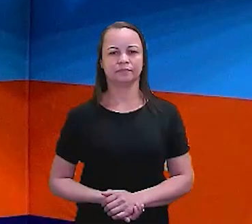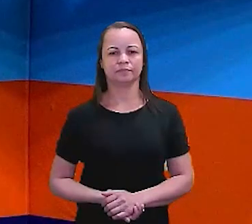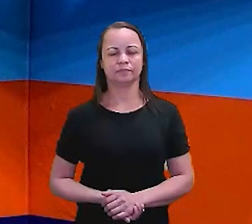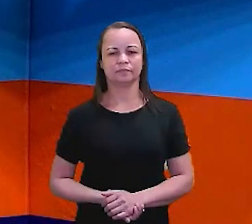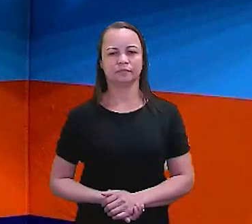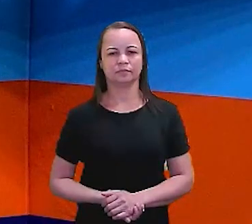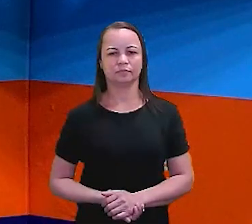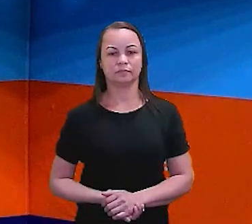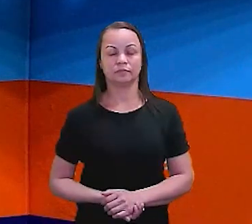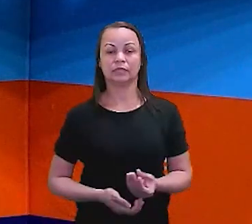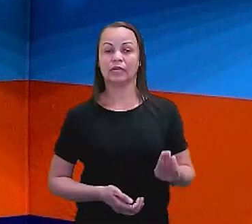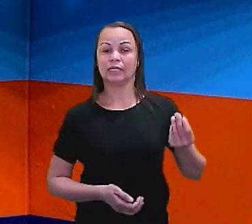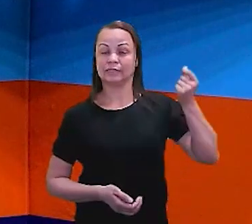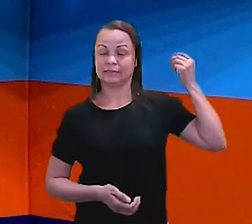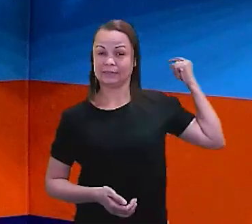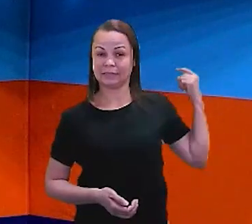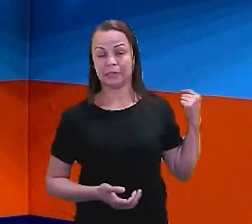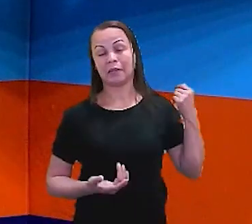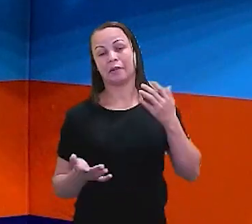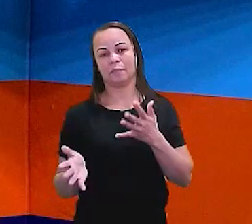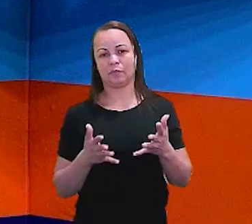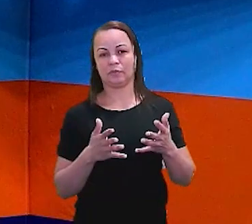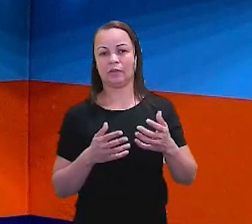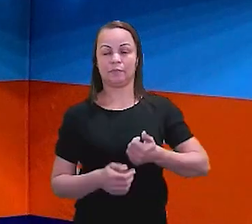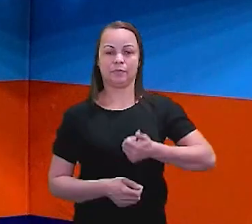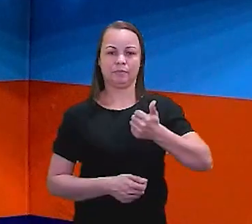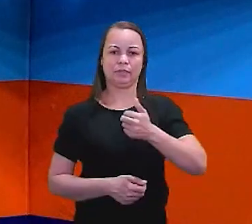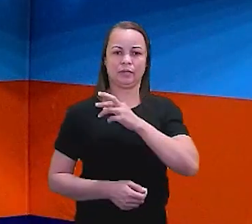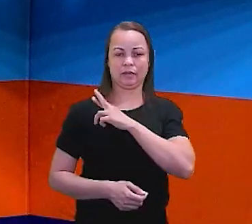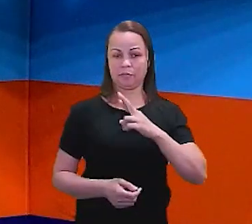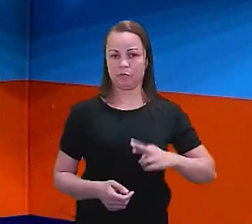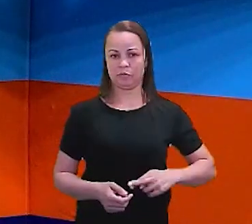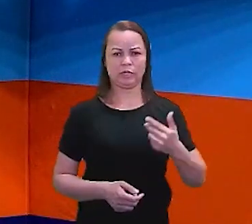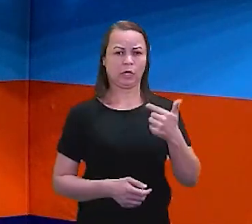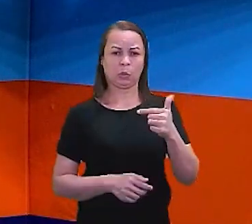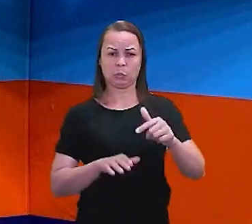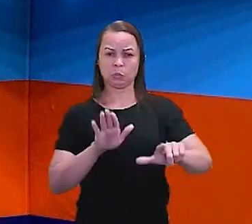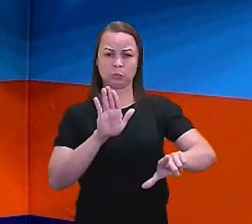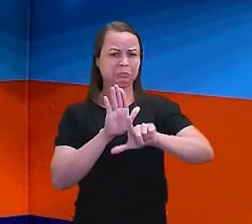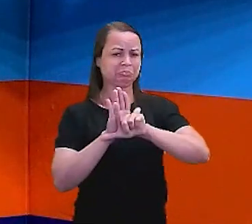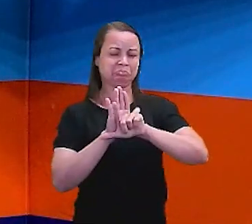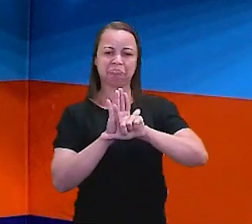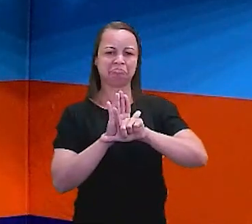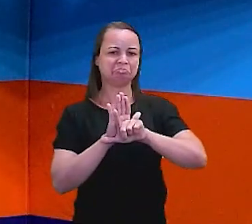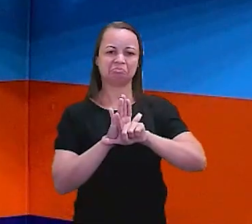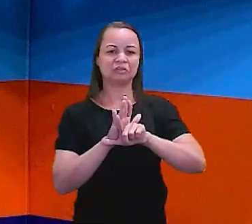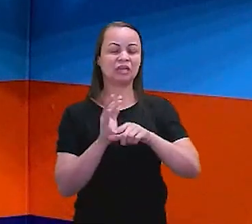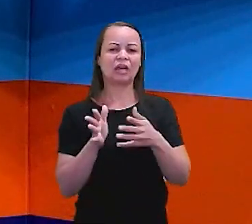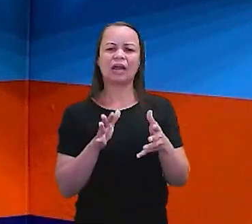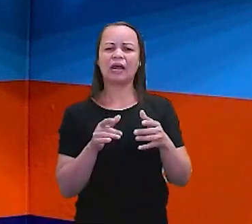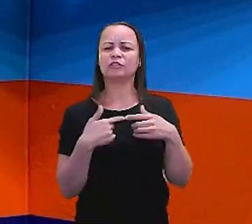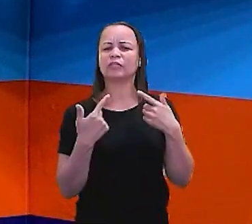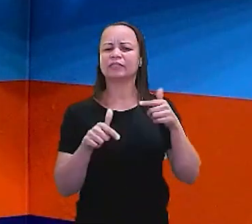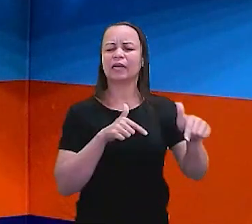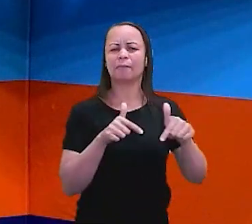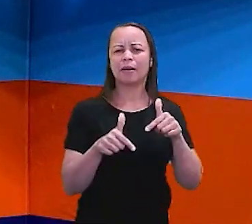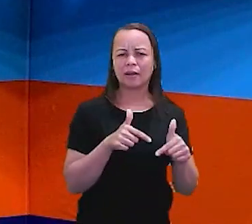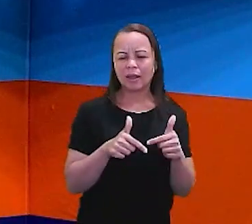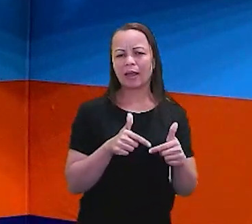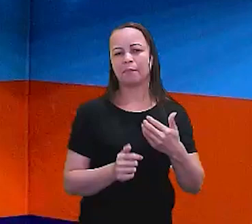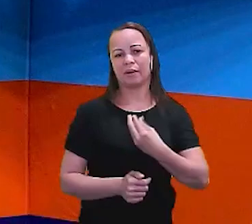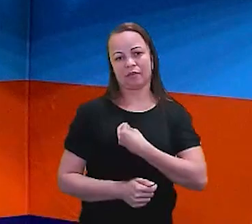Então, naquele tempo, na Primeira República, não se tinha nenhuma lei, o trabalhador não se tinha nenhuma lei, a não ser trabalhar para poder se